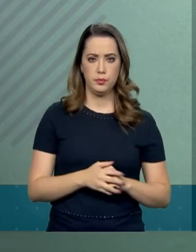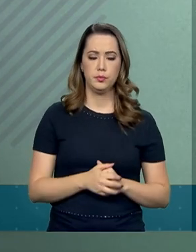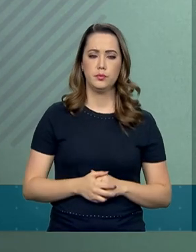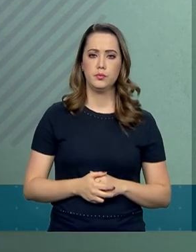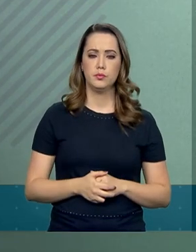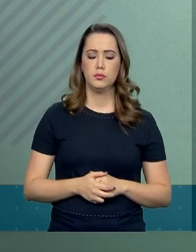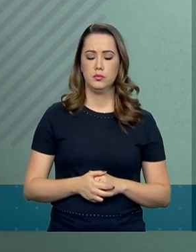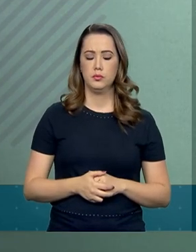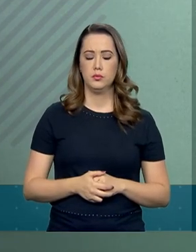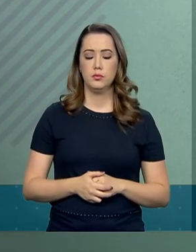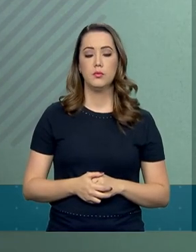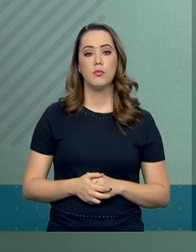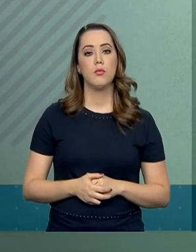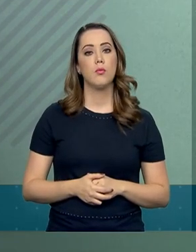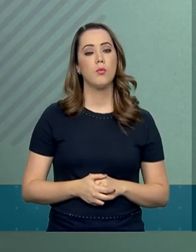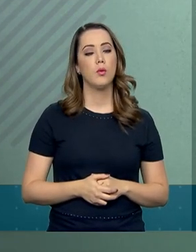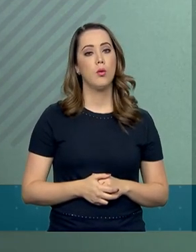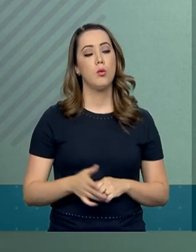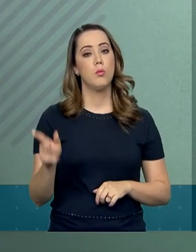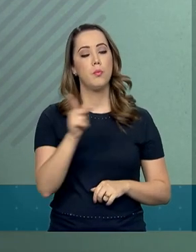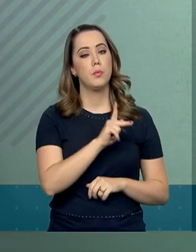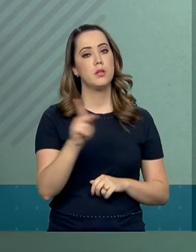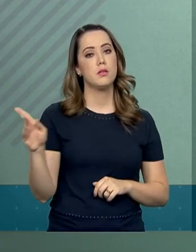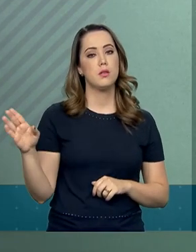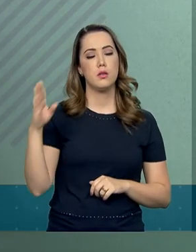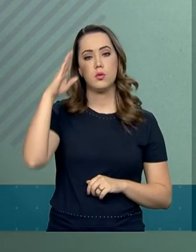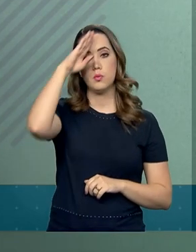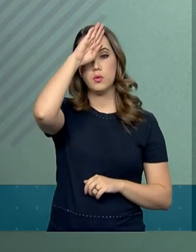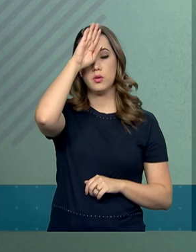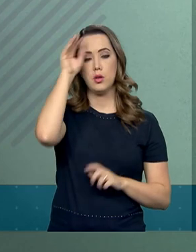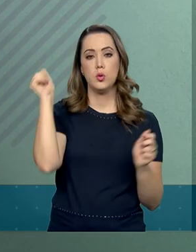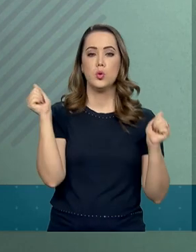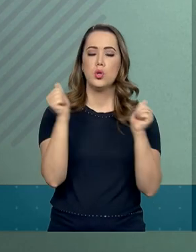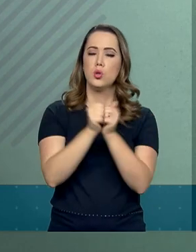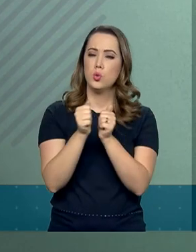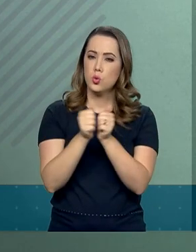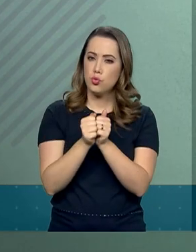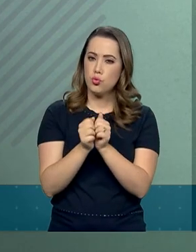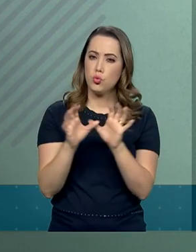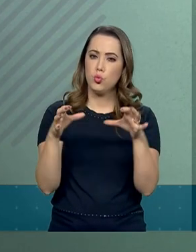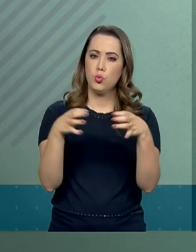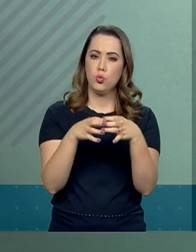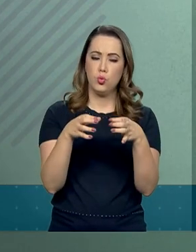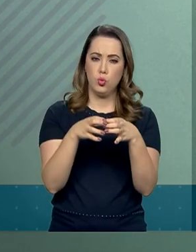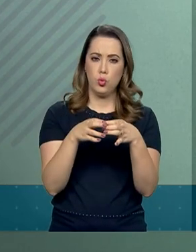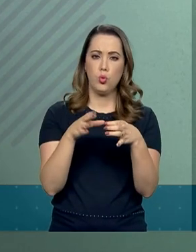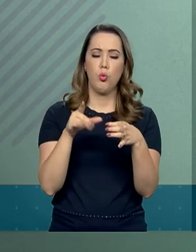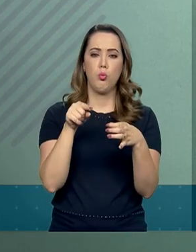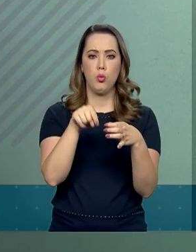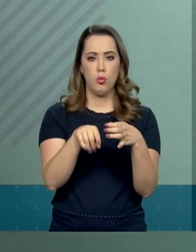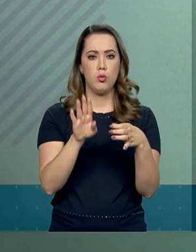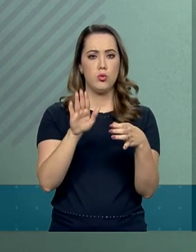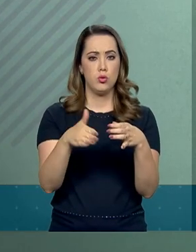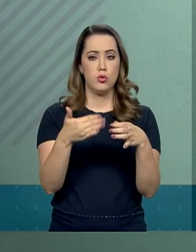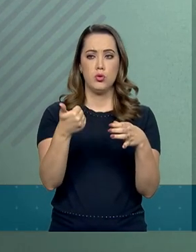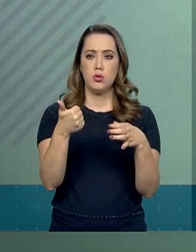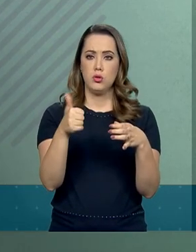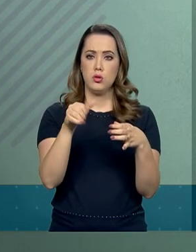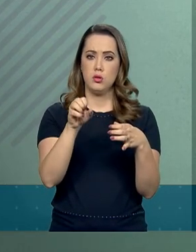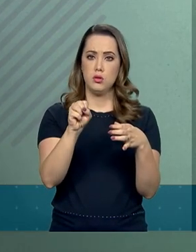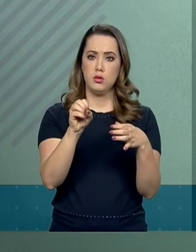a gente emocionada porque há pouco junto com todo esse seu sua equipe completou cento e oitenta